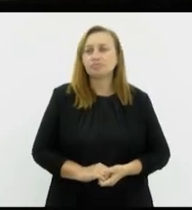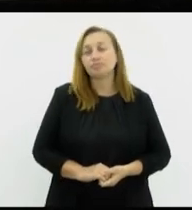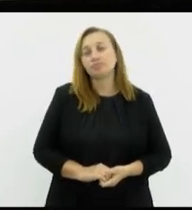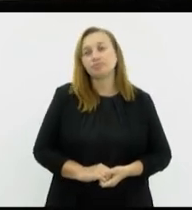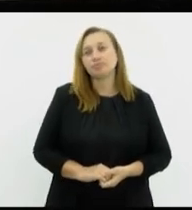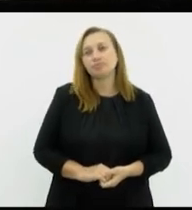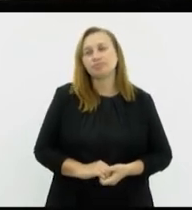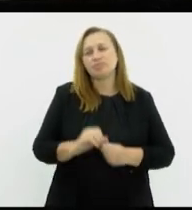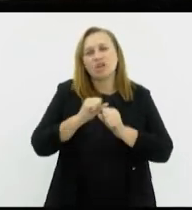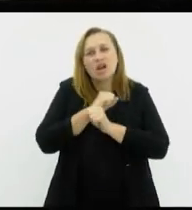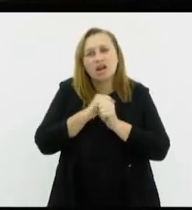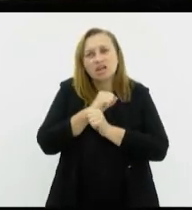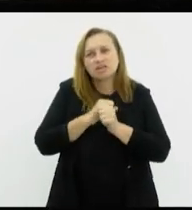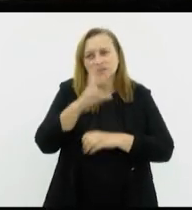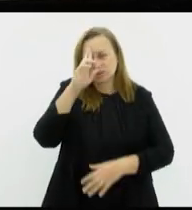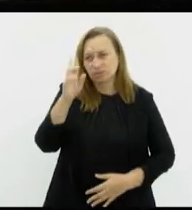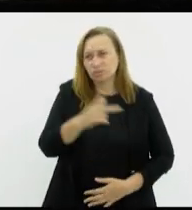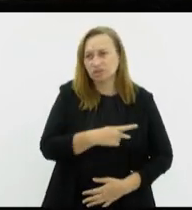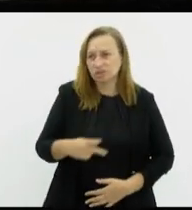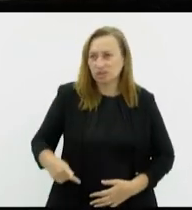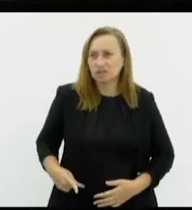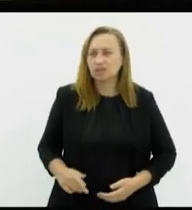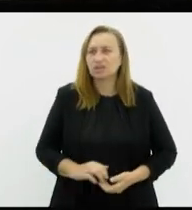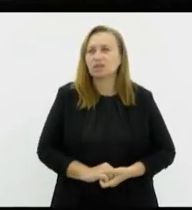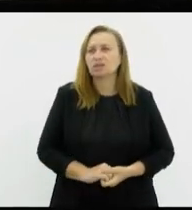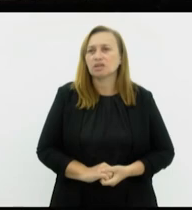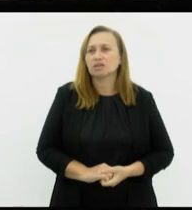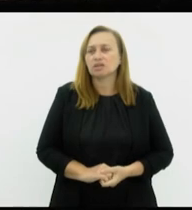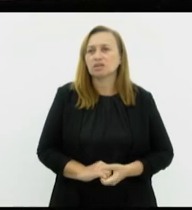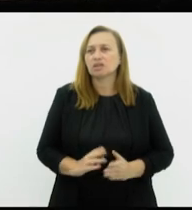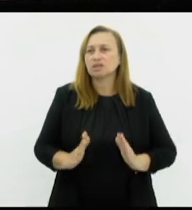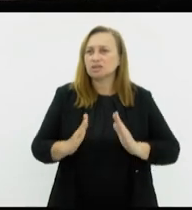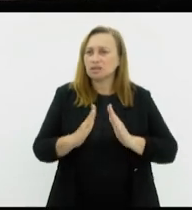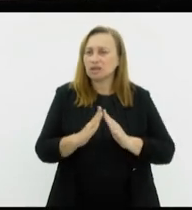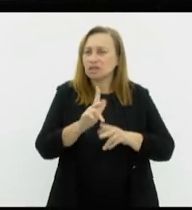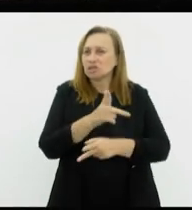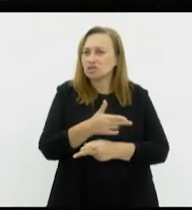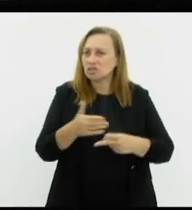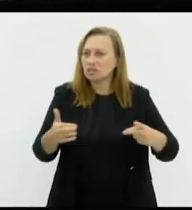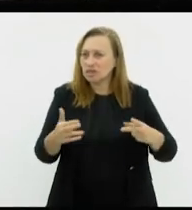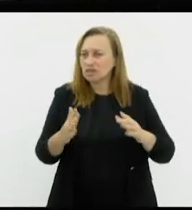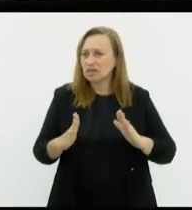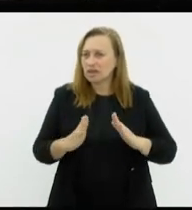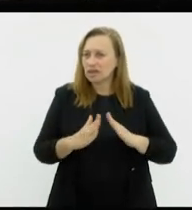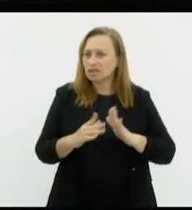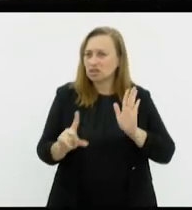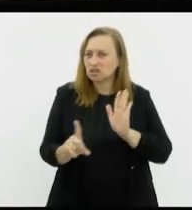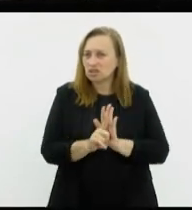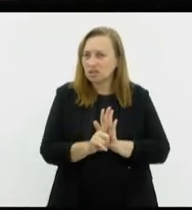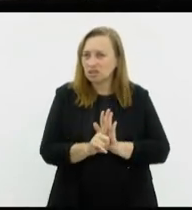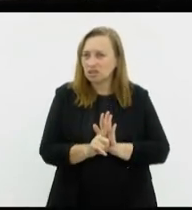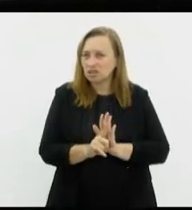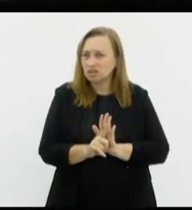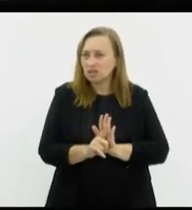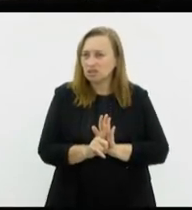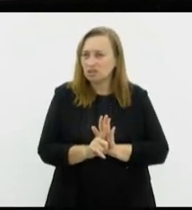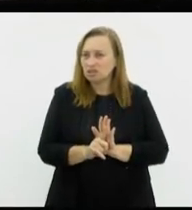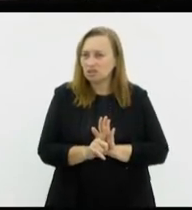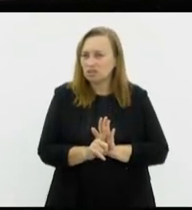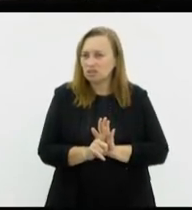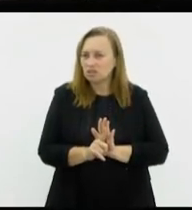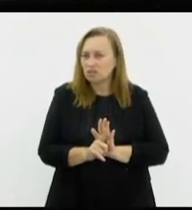Entretanto, durante muito tempo, presidente, essa casa, diversas casas como essa, foram aparelhadas